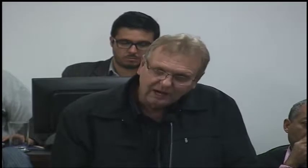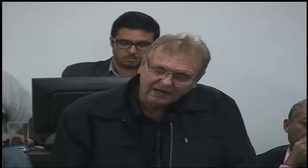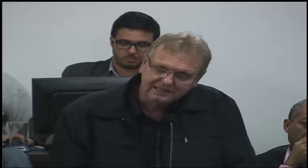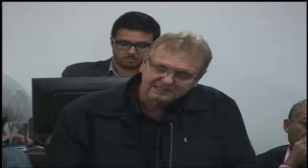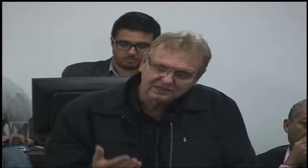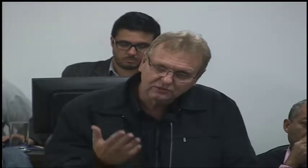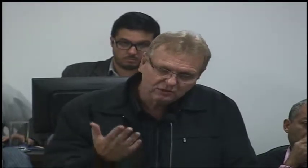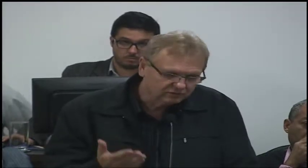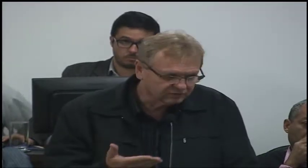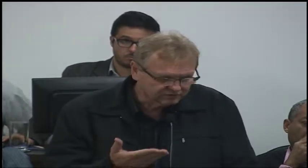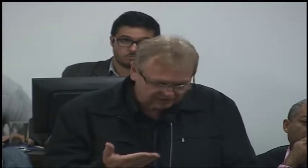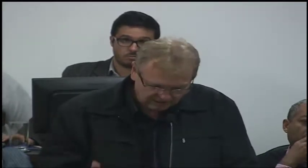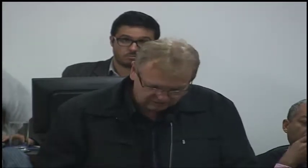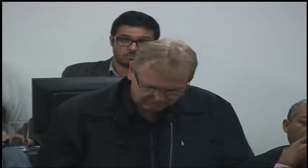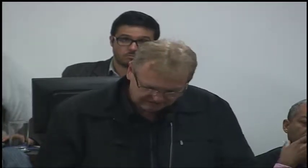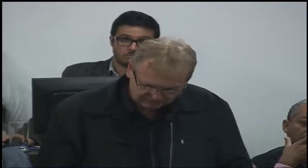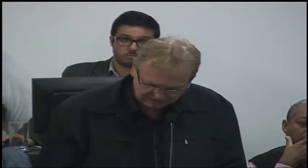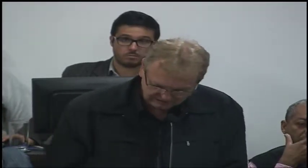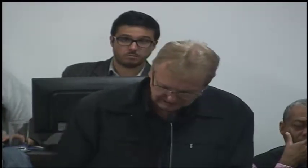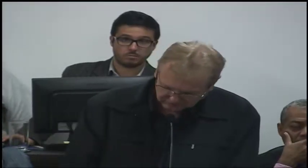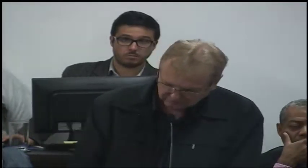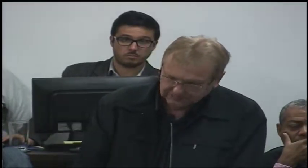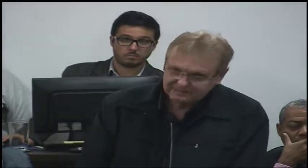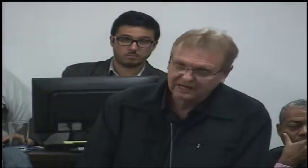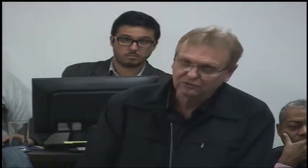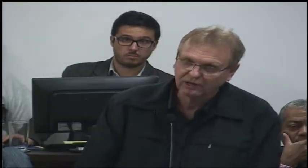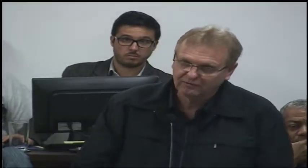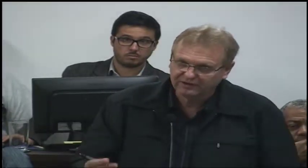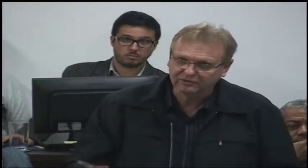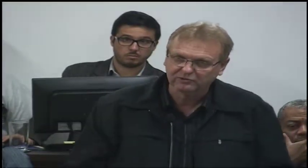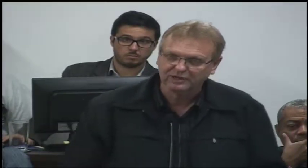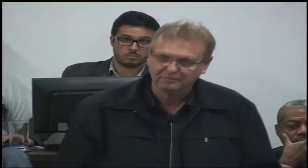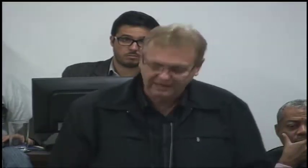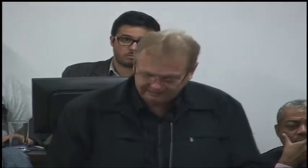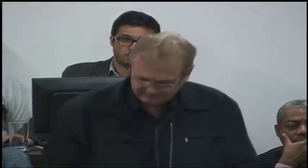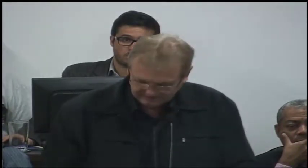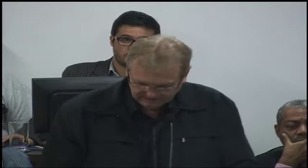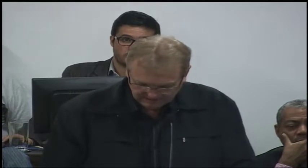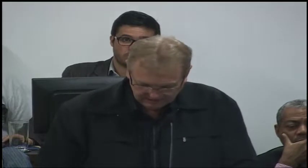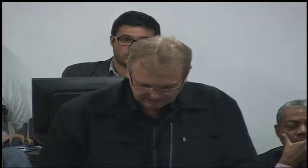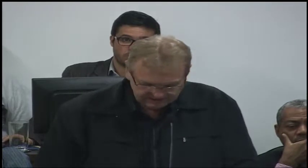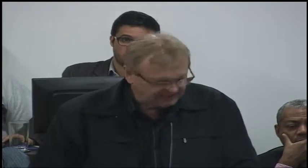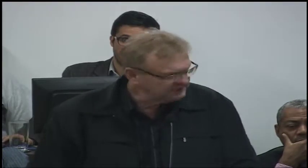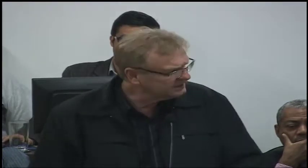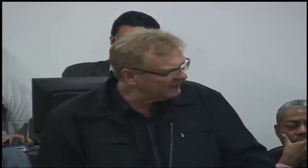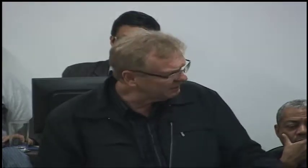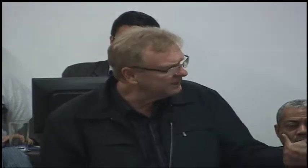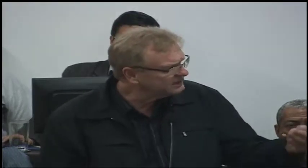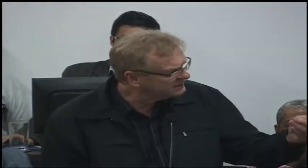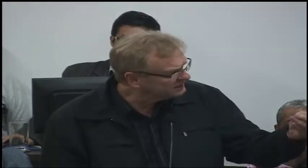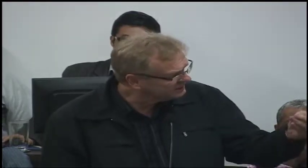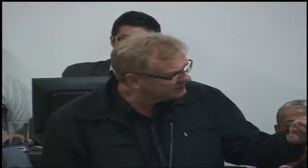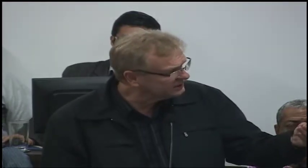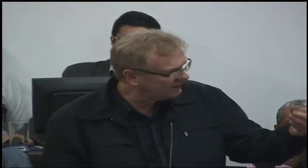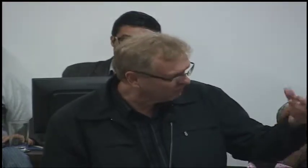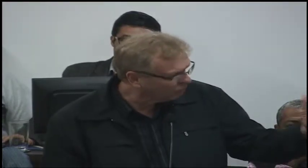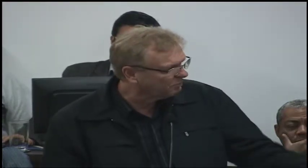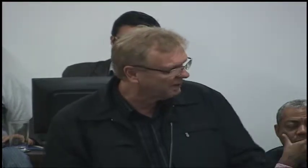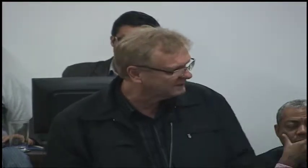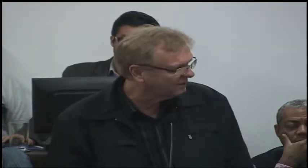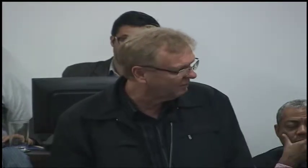Quero agradecer aos médicos aqui, doutor Marcelo, doutor Rafael, doutora Mayra, que sempre tem tido